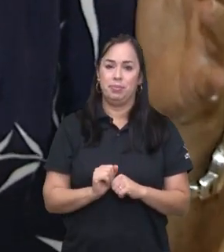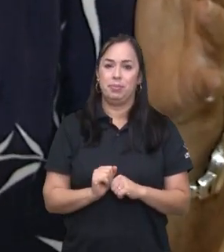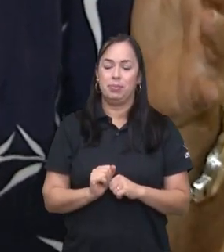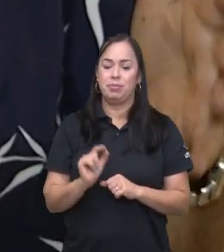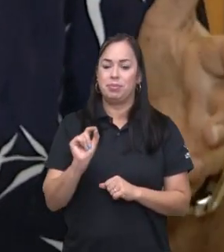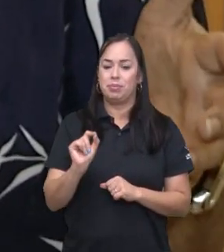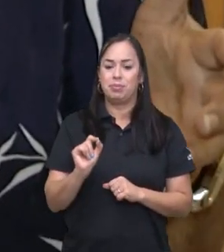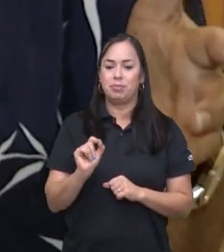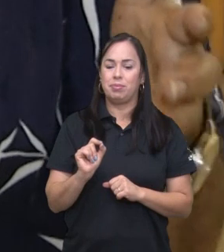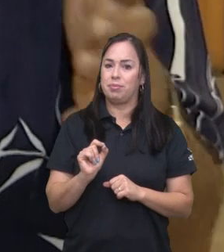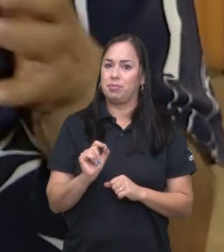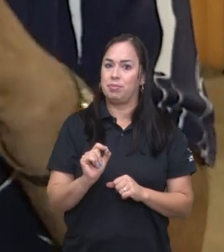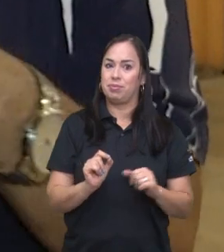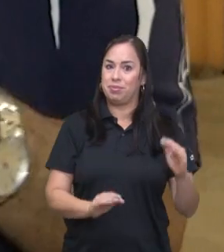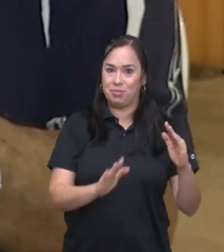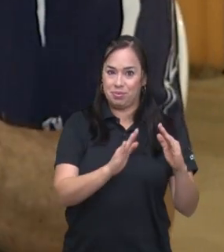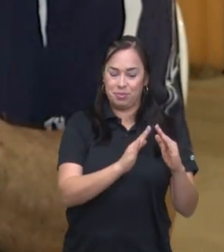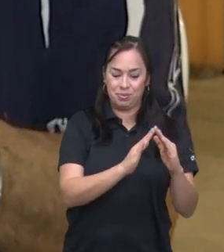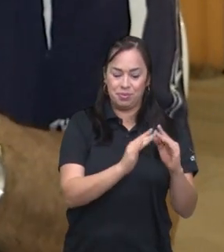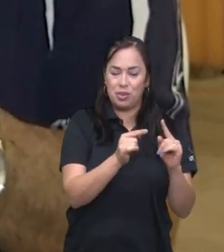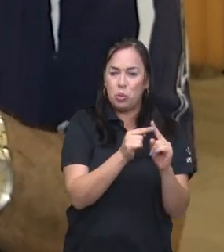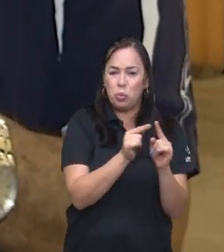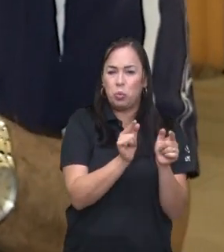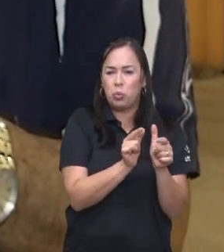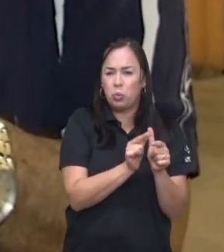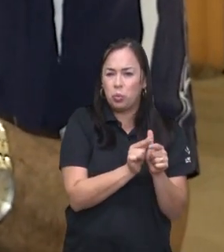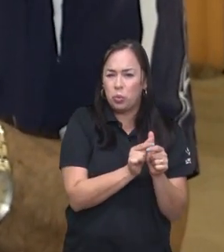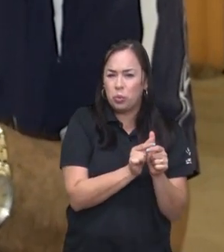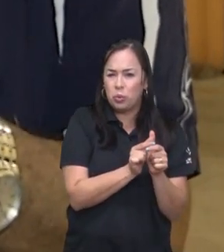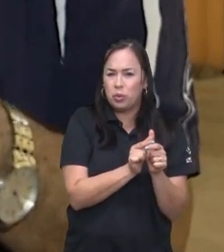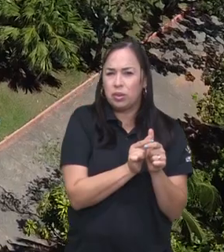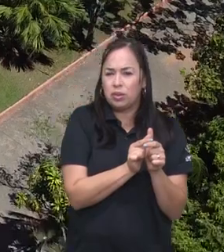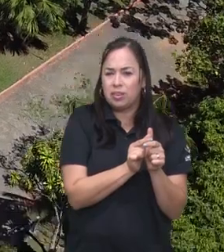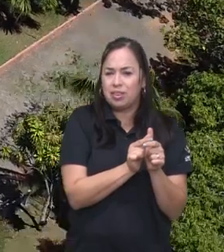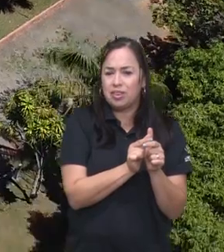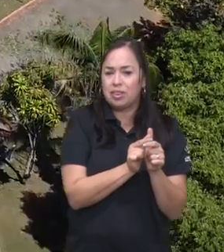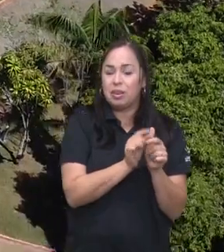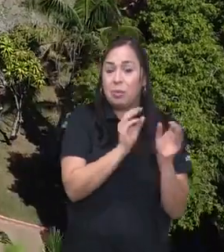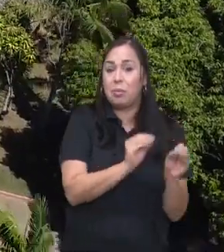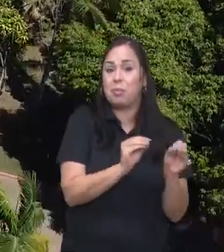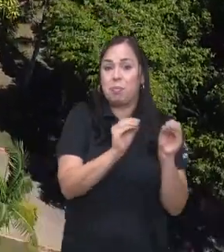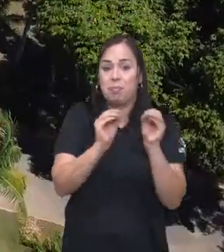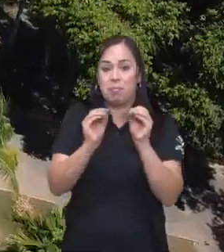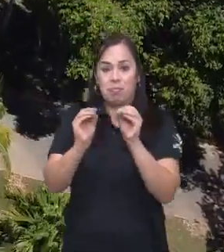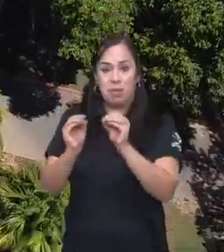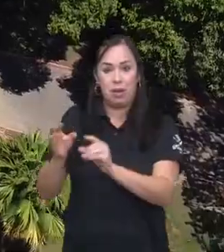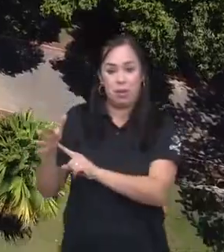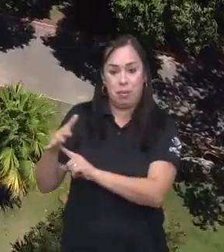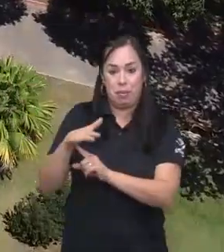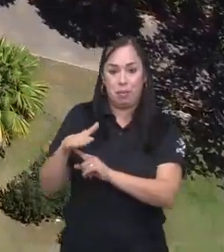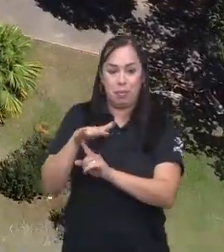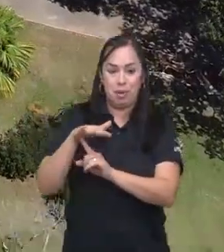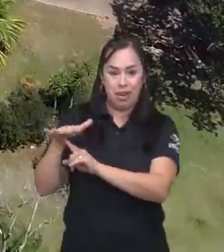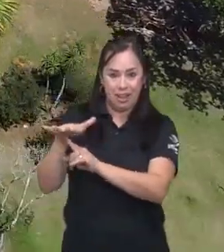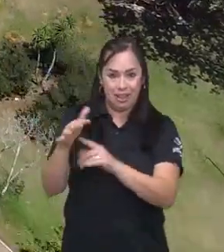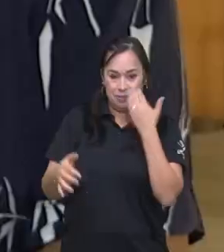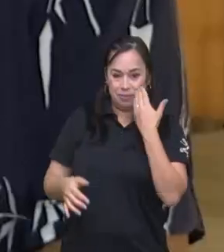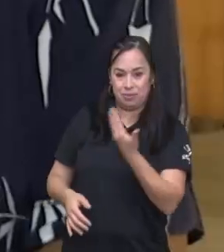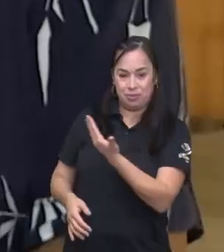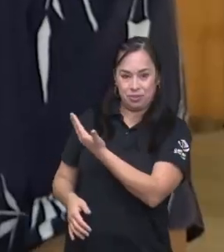da igreja, que era uma capelinha do Coração de Jesus, para a Praça 1º de Maio. Foi